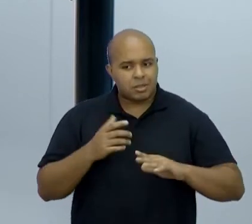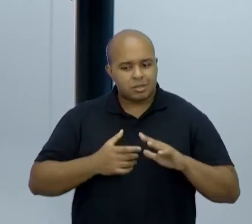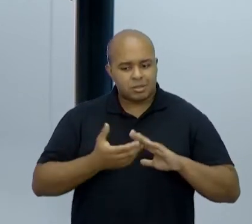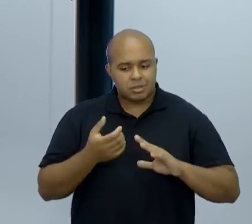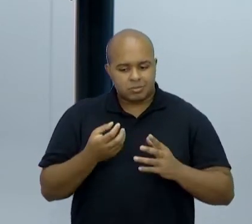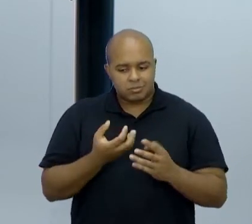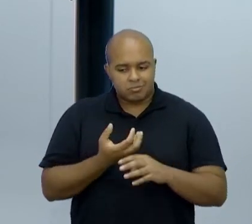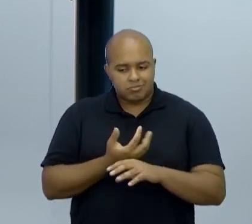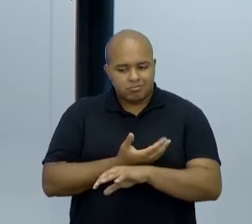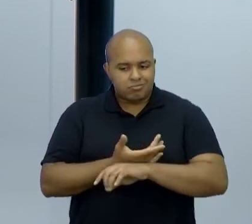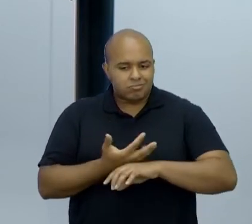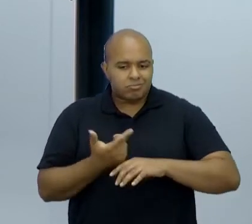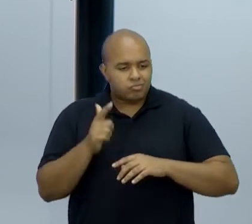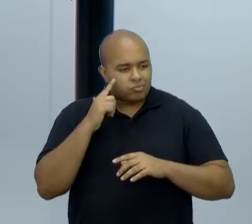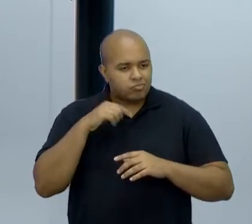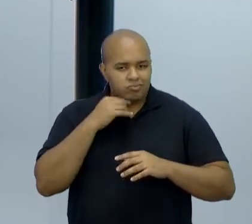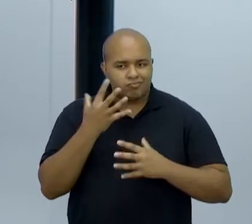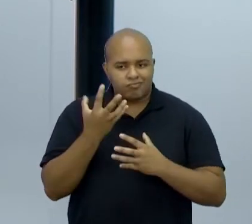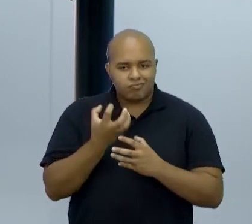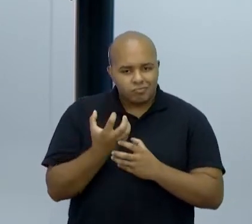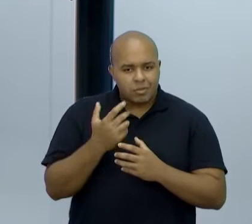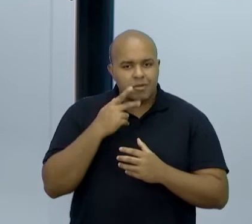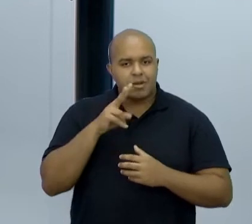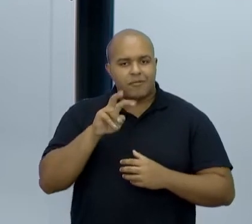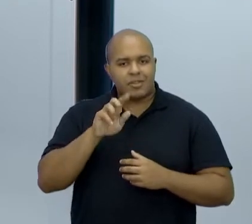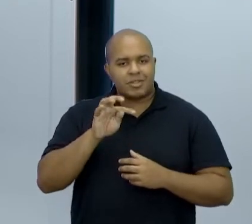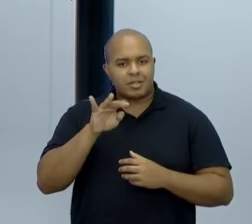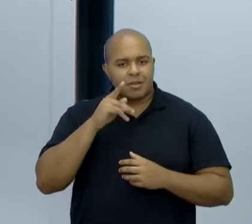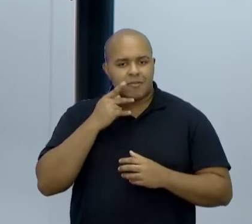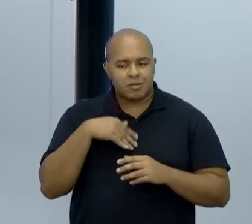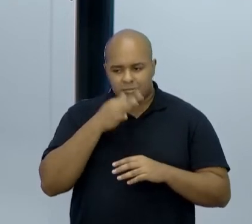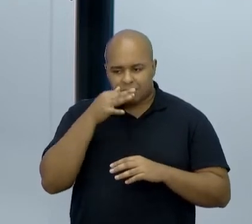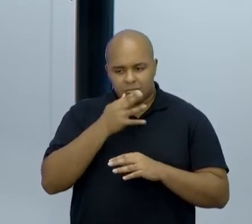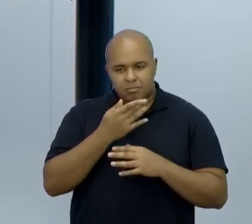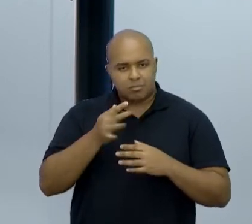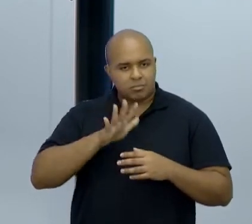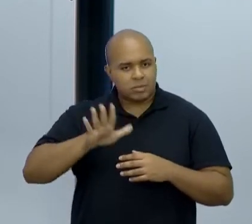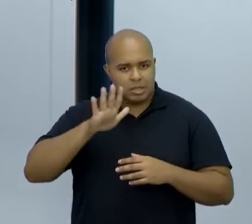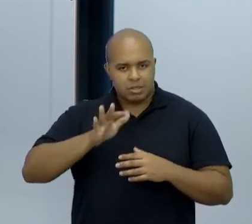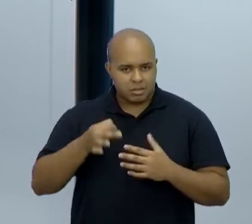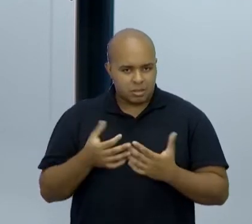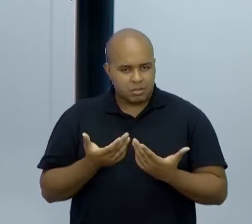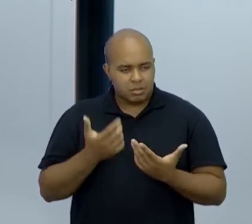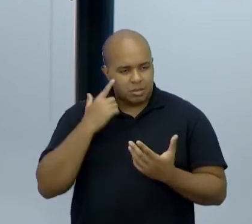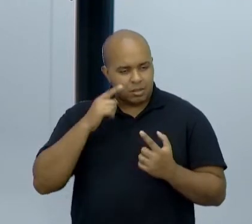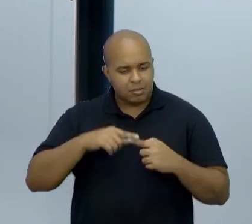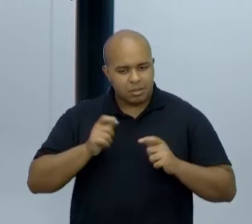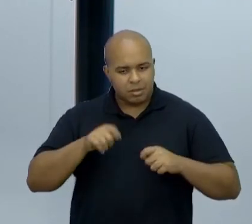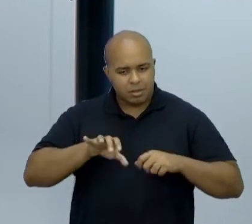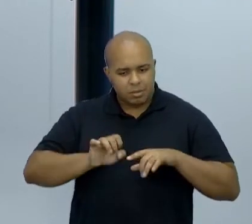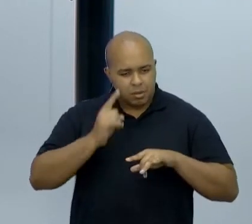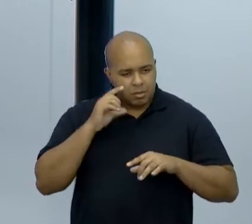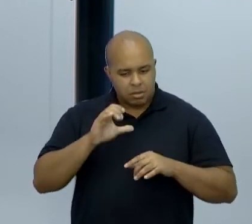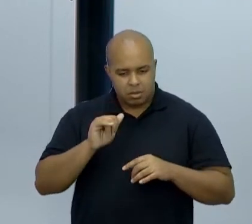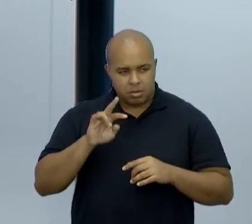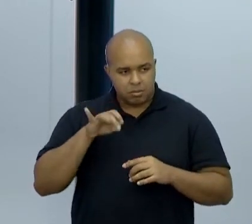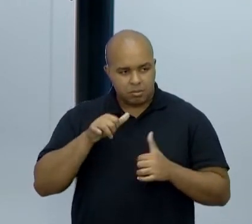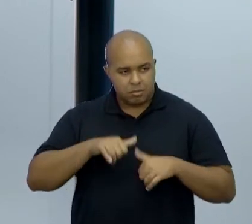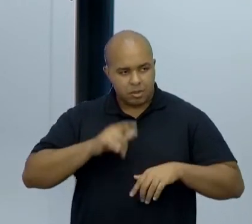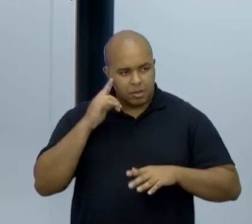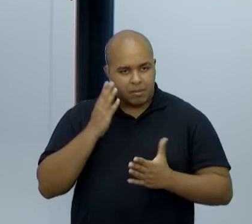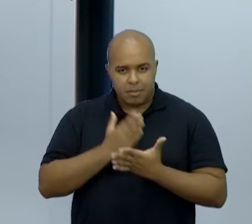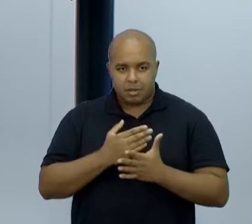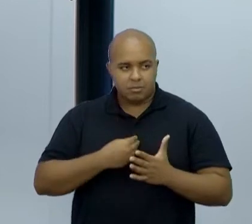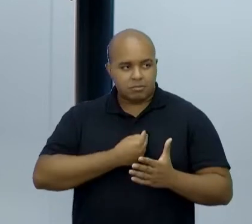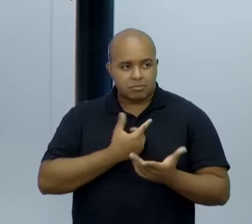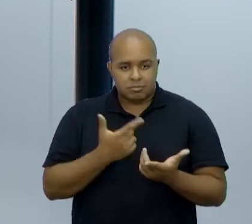vegetais, você não tem essa captação. Quando eu falo vegetais, eu estou falando de plantas no geral, gente. E essa captação do carbono deixa de